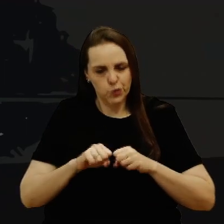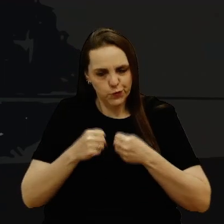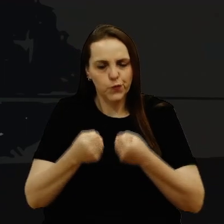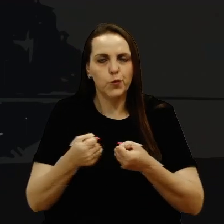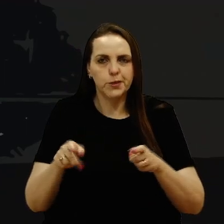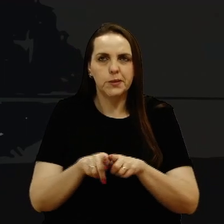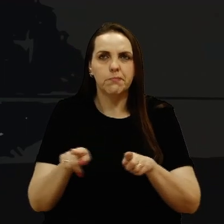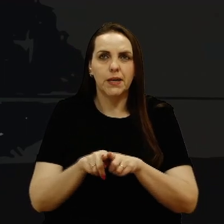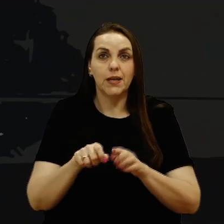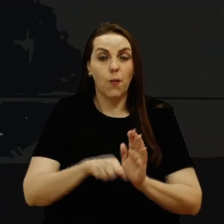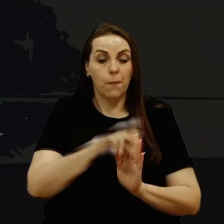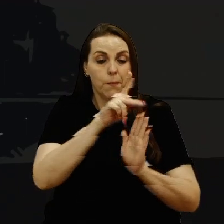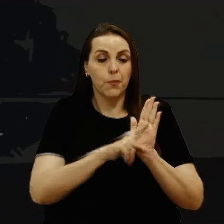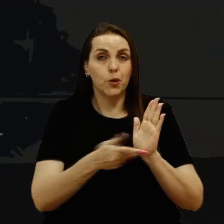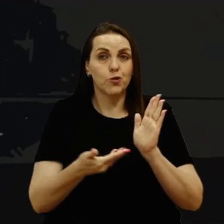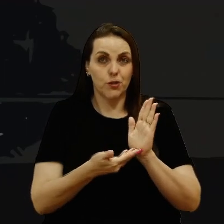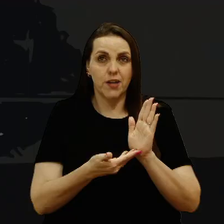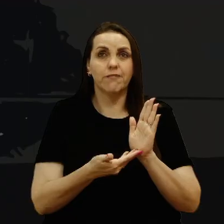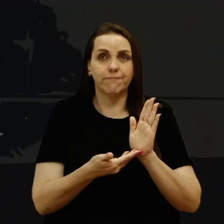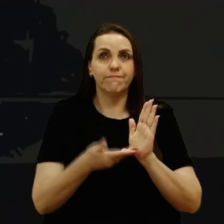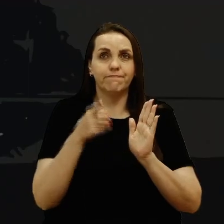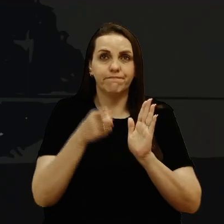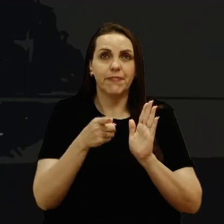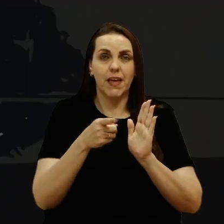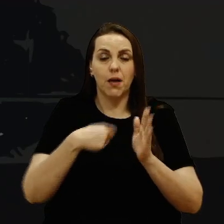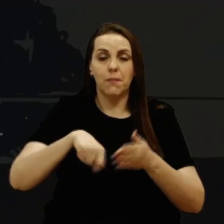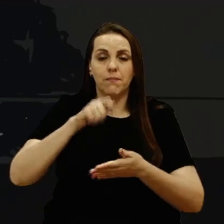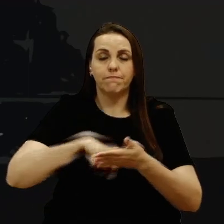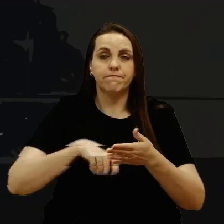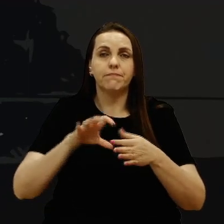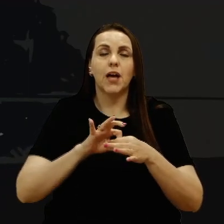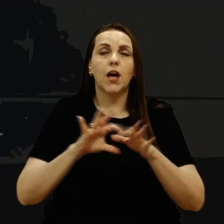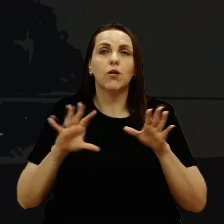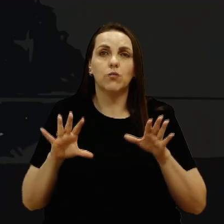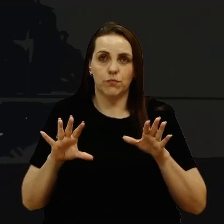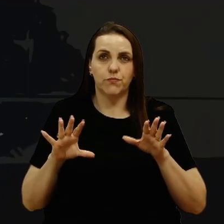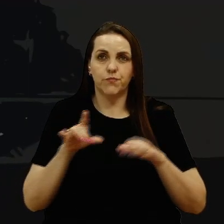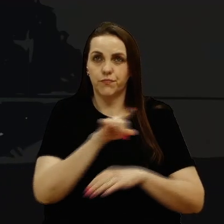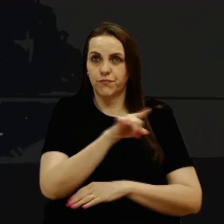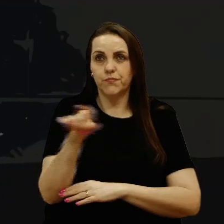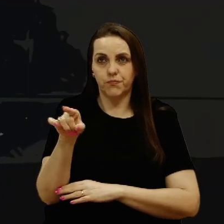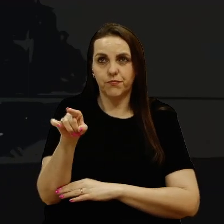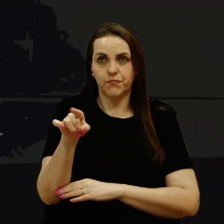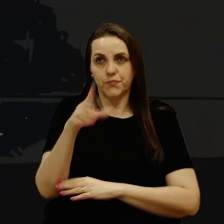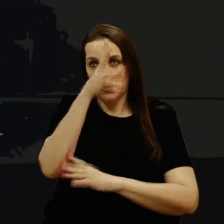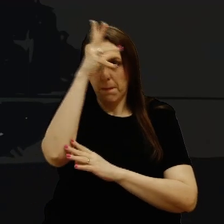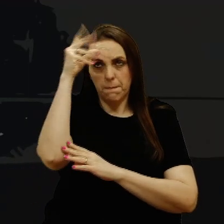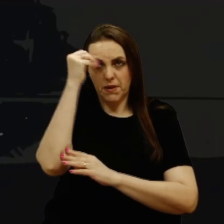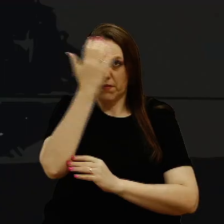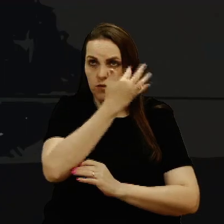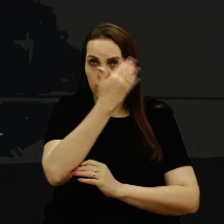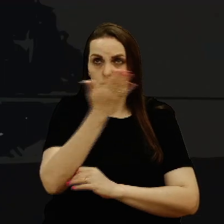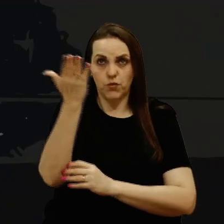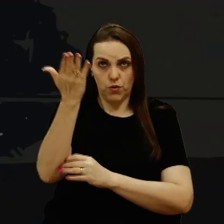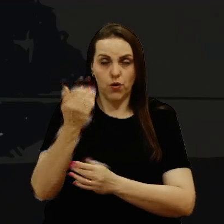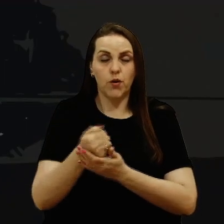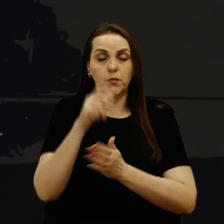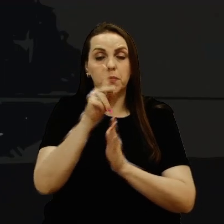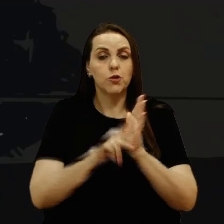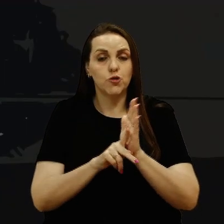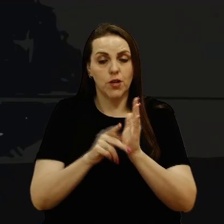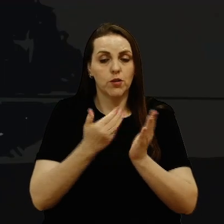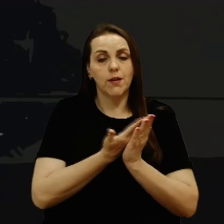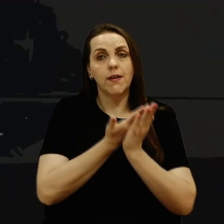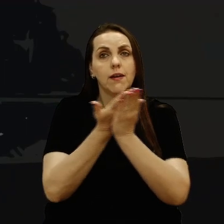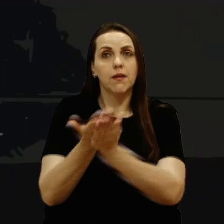vereadores. Simplesmente é uma autorização que vocês estão dando para o prefeito, né, através do projeto que nós encaminhamos da Secretaria